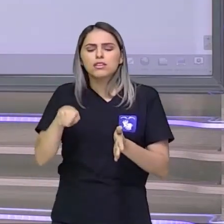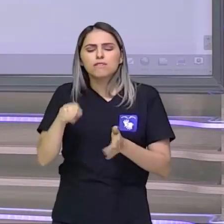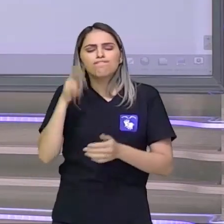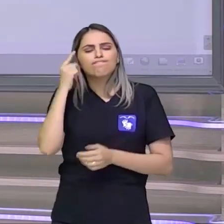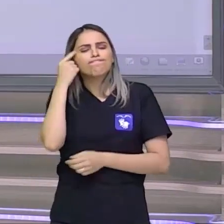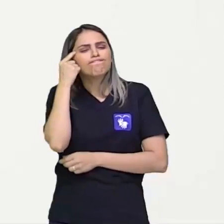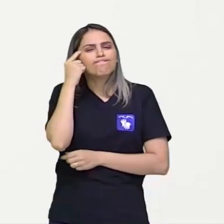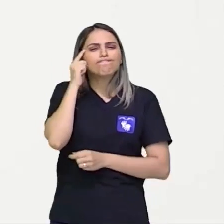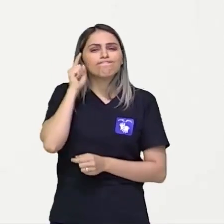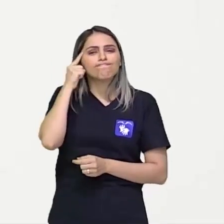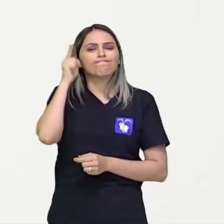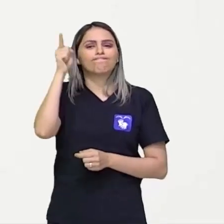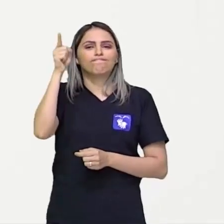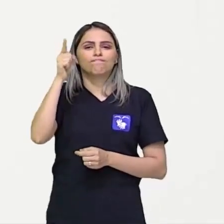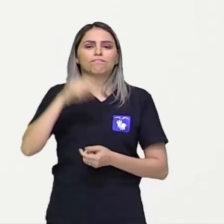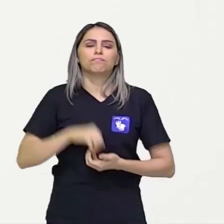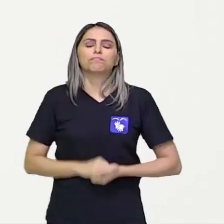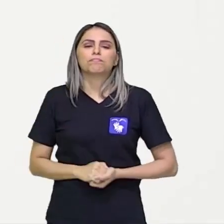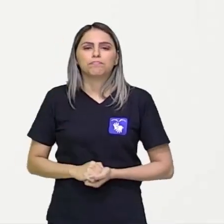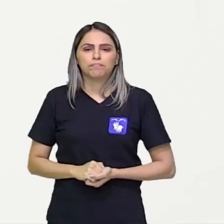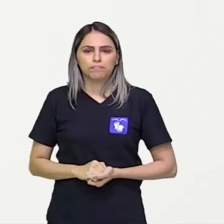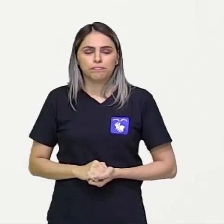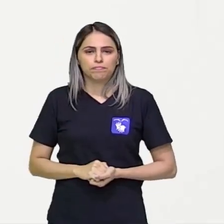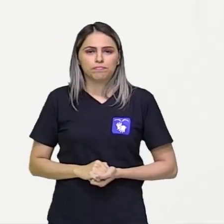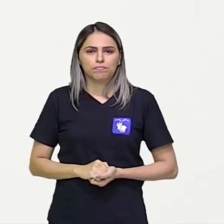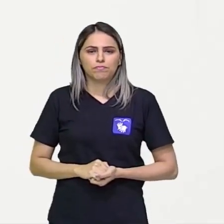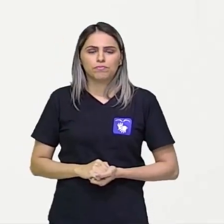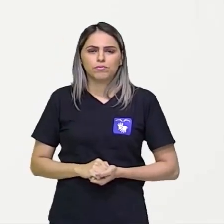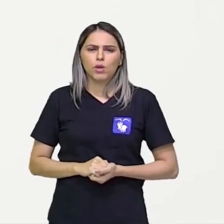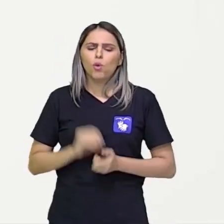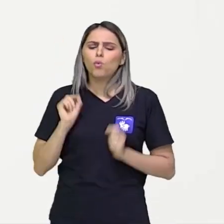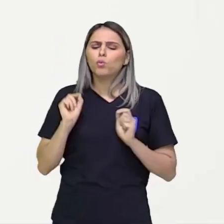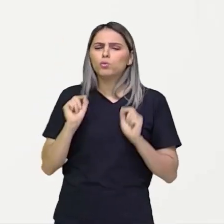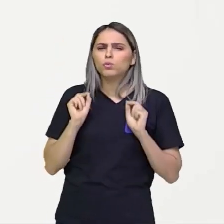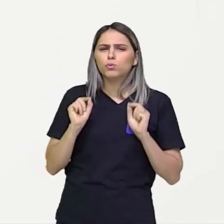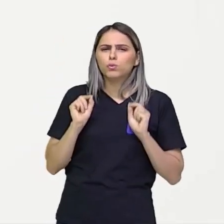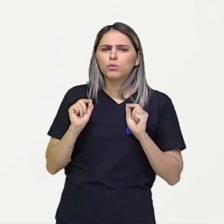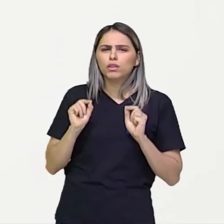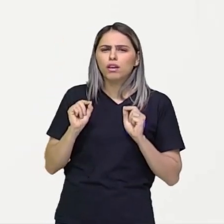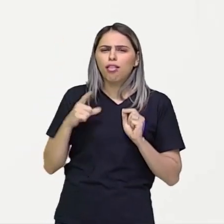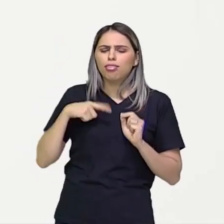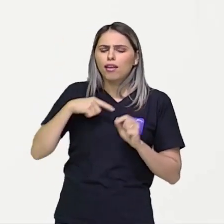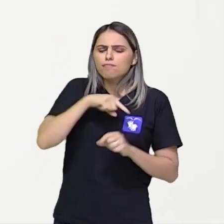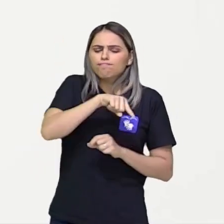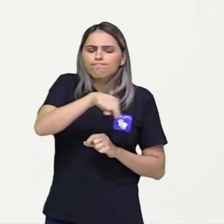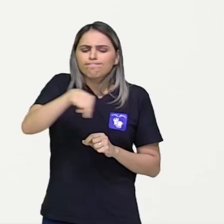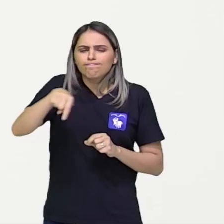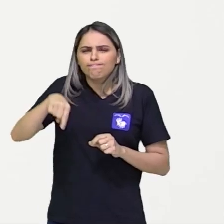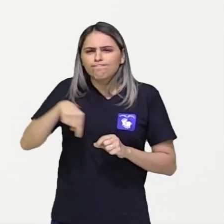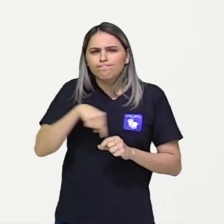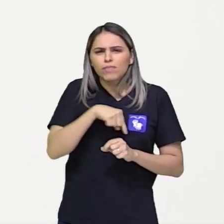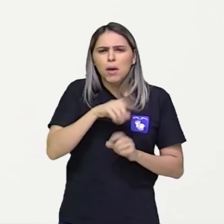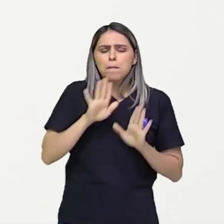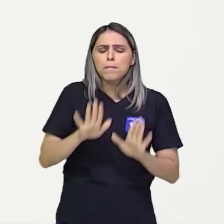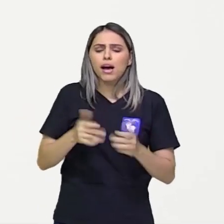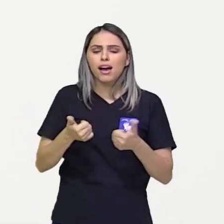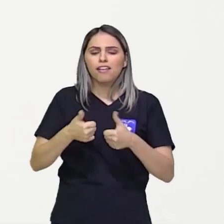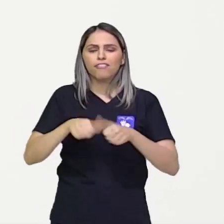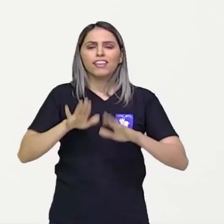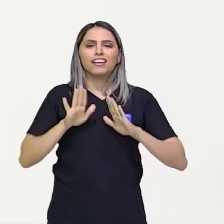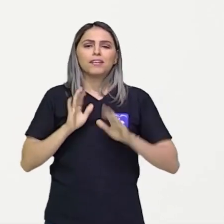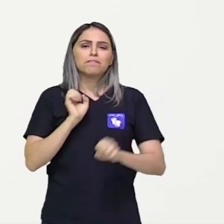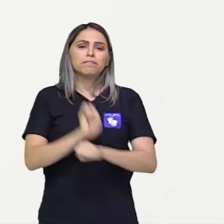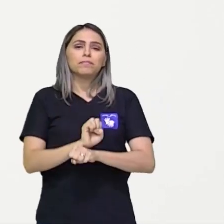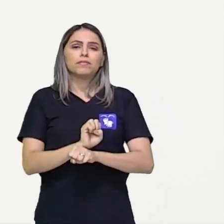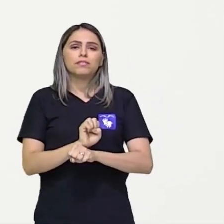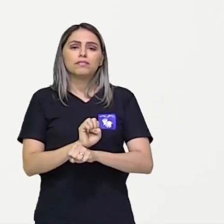só como é que é o adivinha. O que é, dá muitas voltas e não sai do lugar.